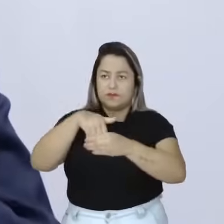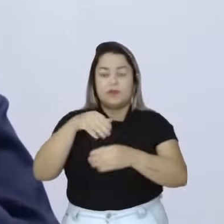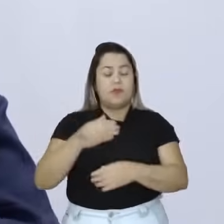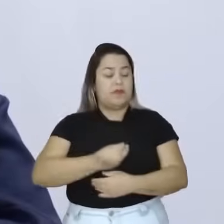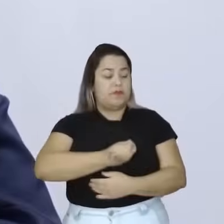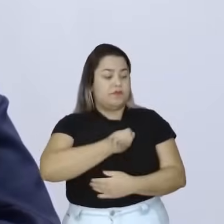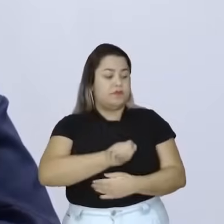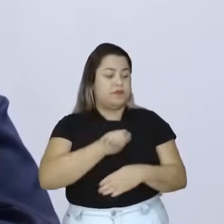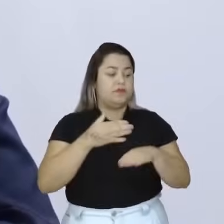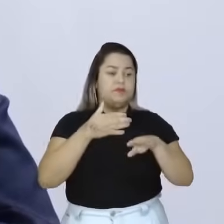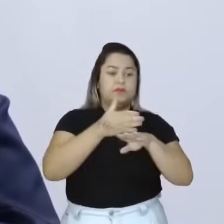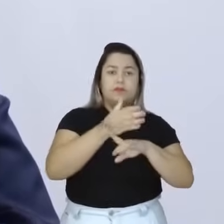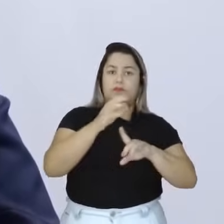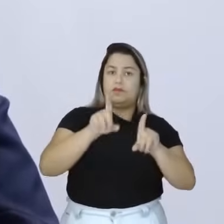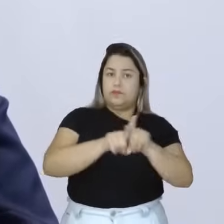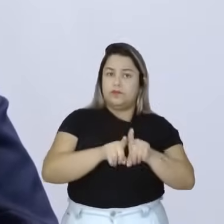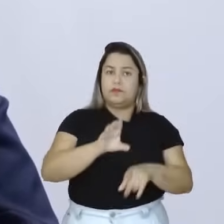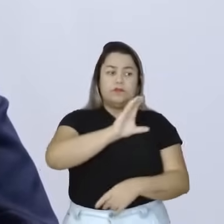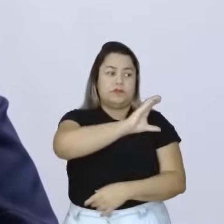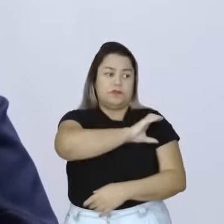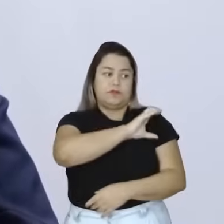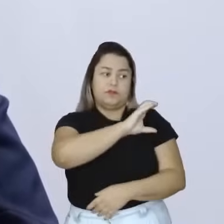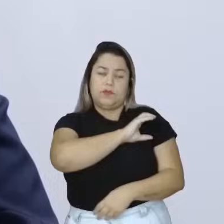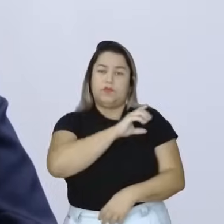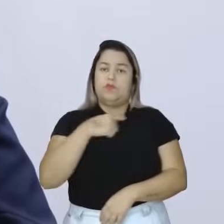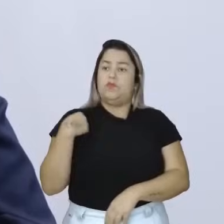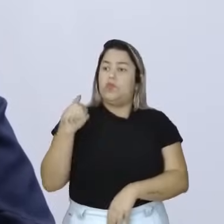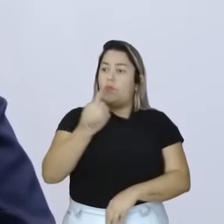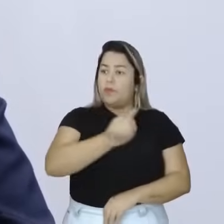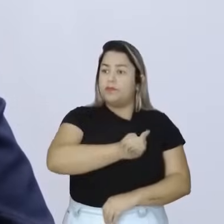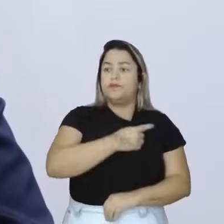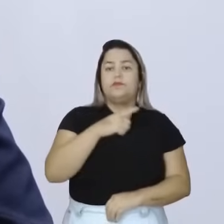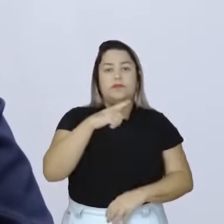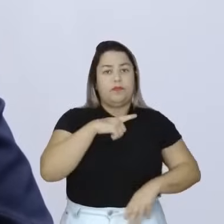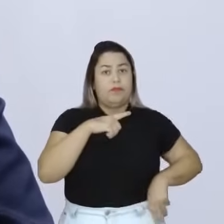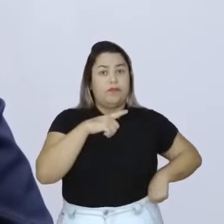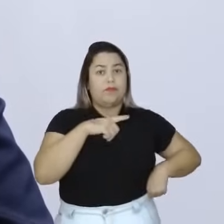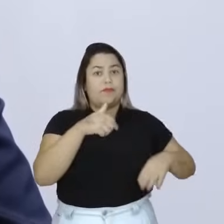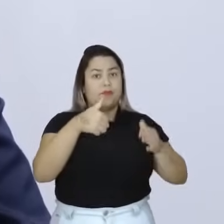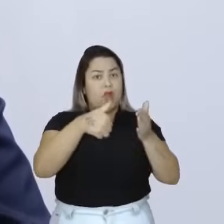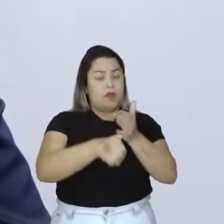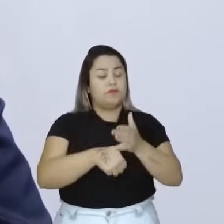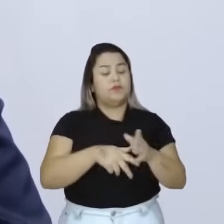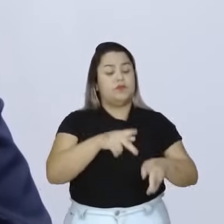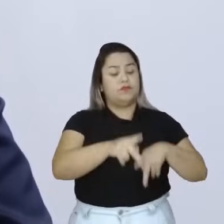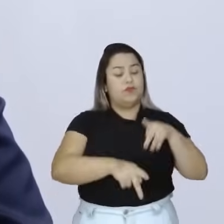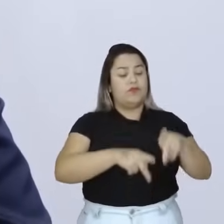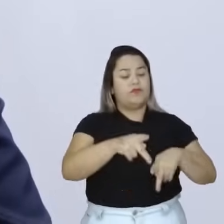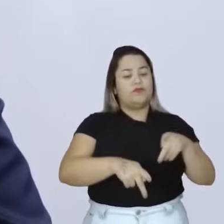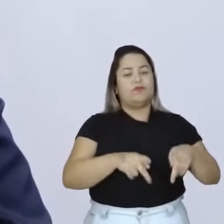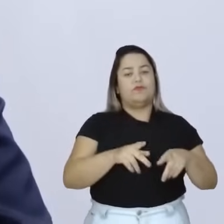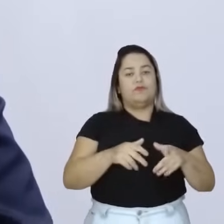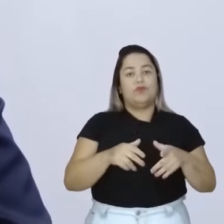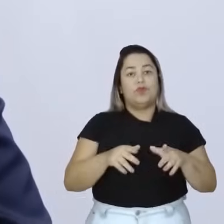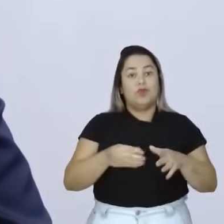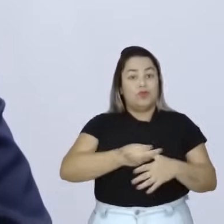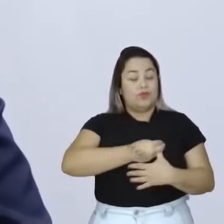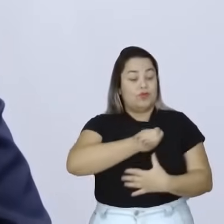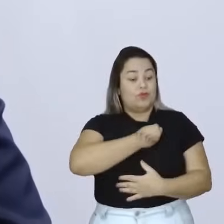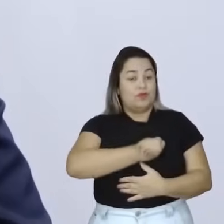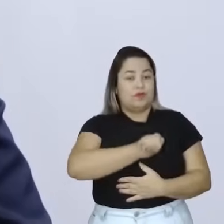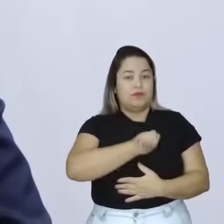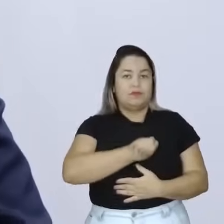da sociedade coordenada por nós, que teve, como eu falei aqui, as impressões digitais do povo presentes nesse